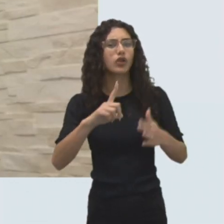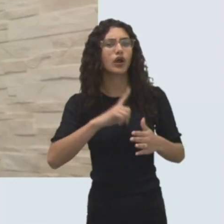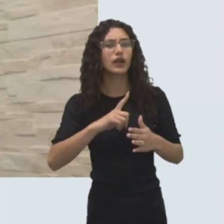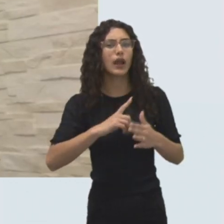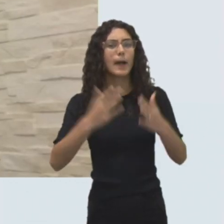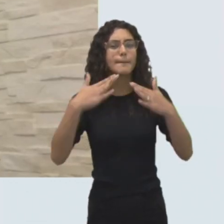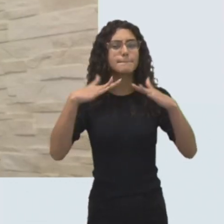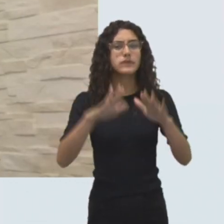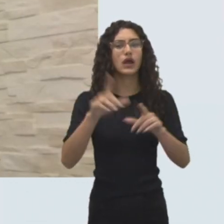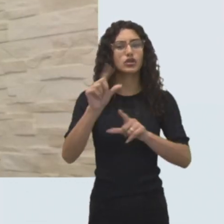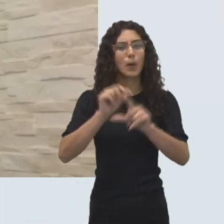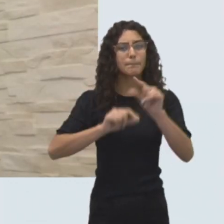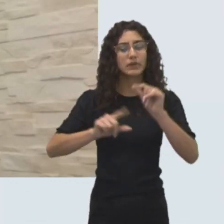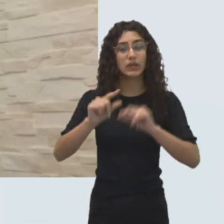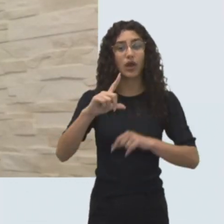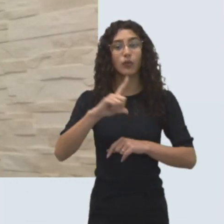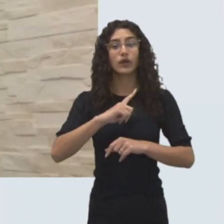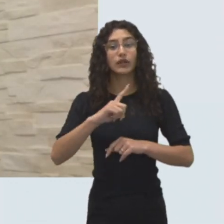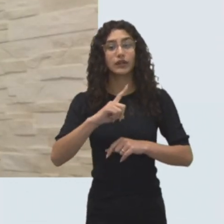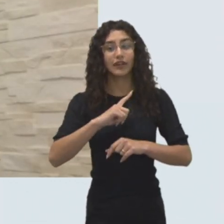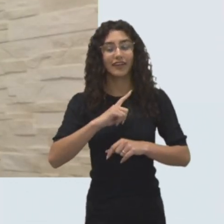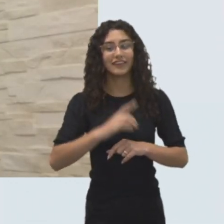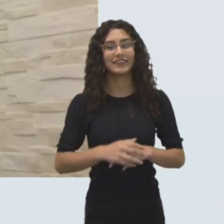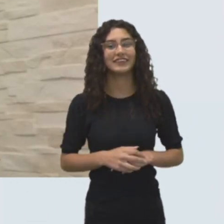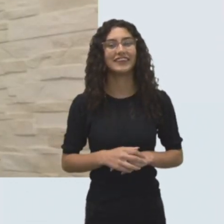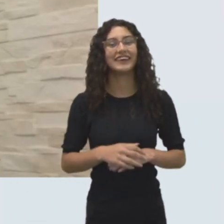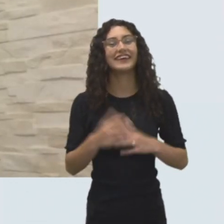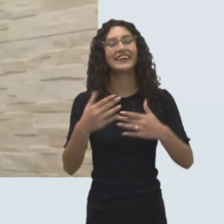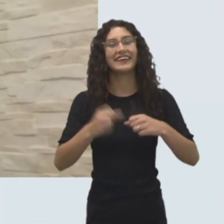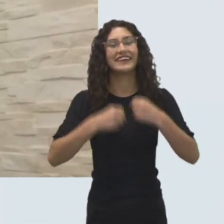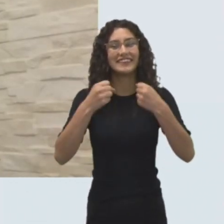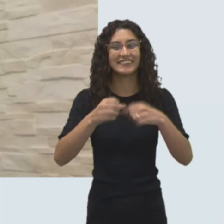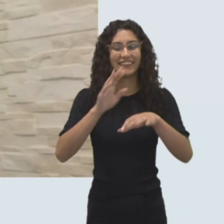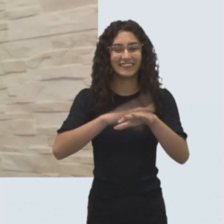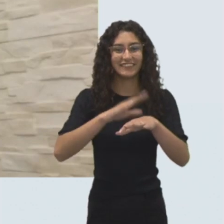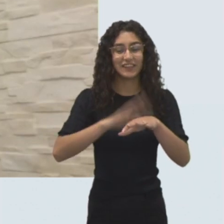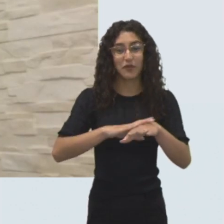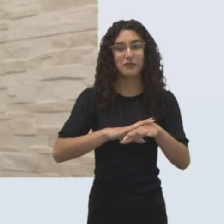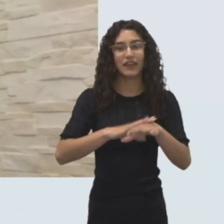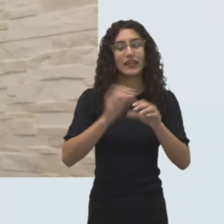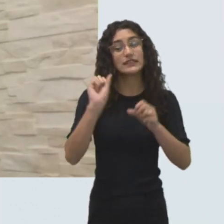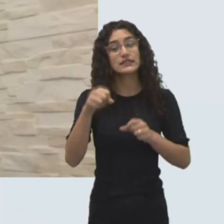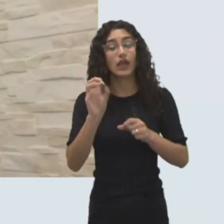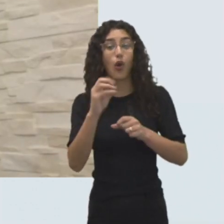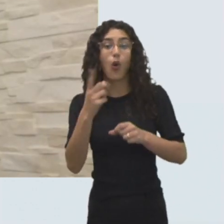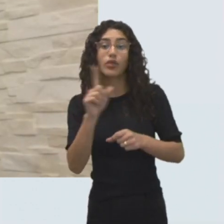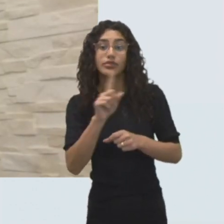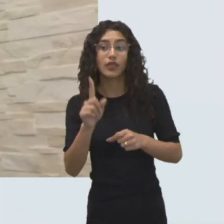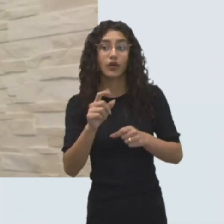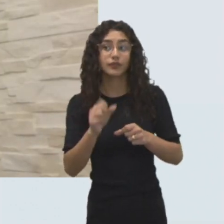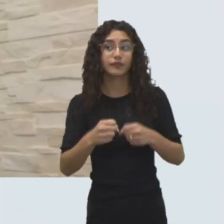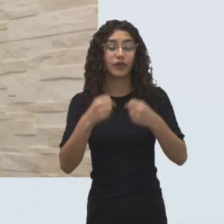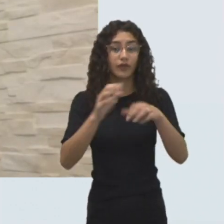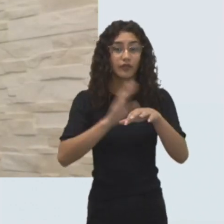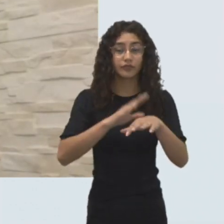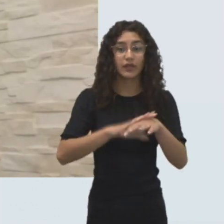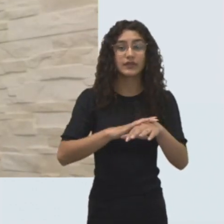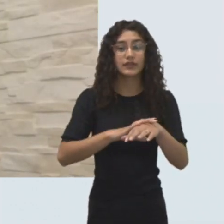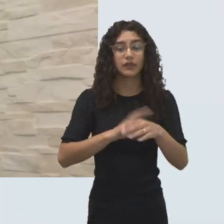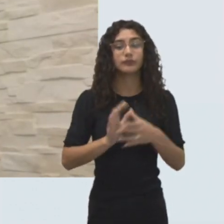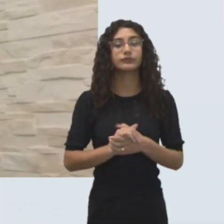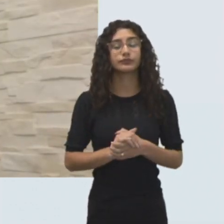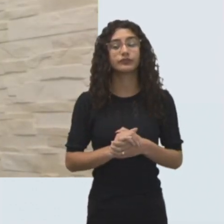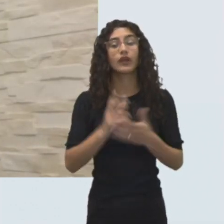opção do seu movimento de leitura, né? Que pode ser linear ou não. Se eu resolver entrar no hipertexto, eu tenho um